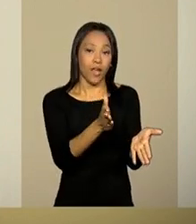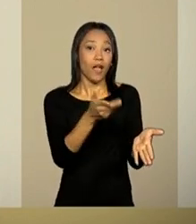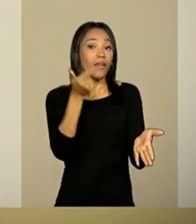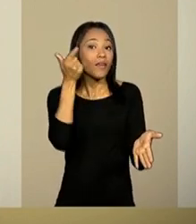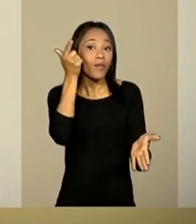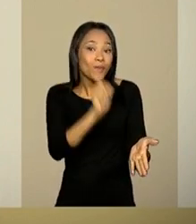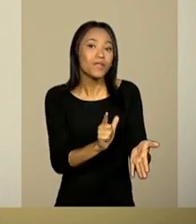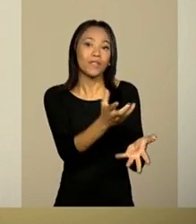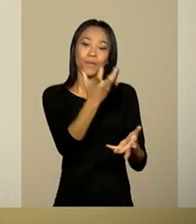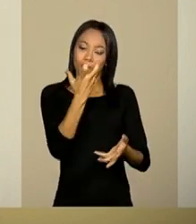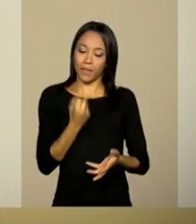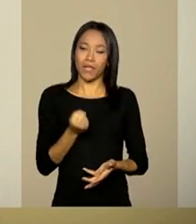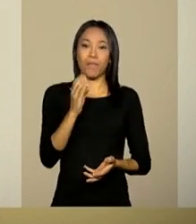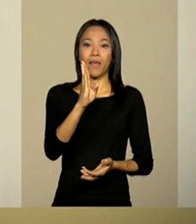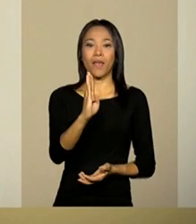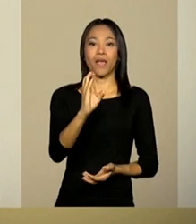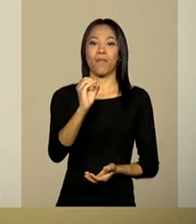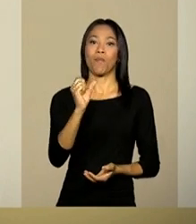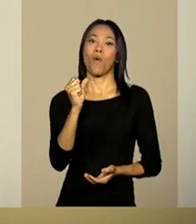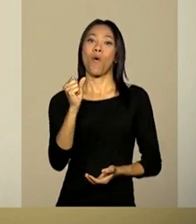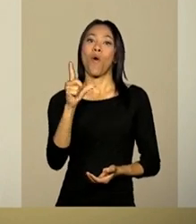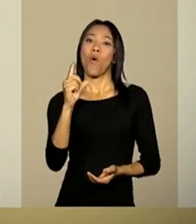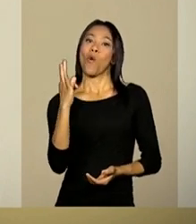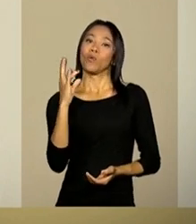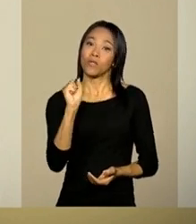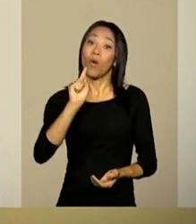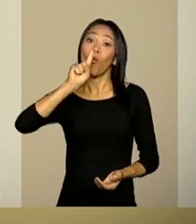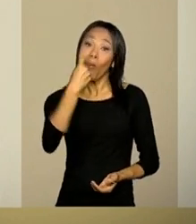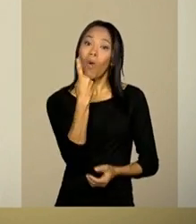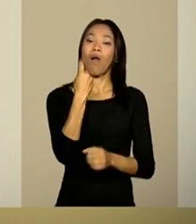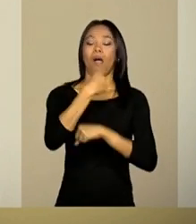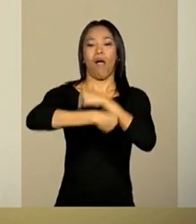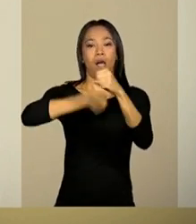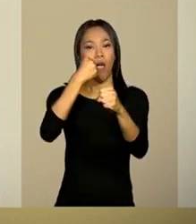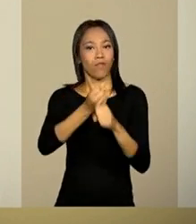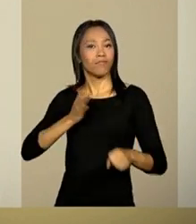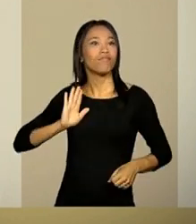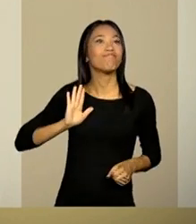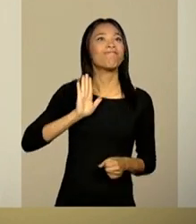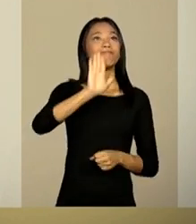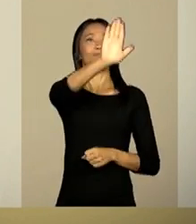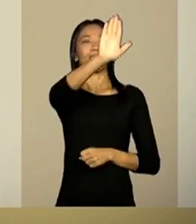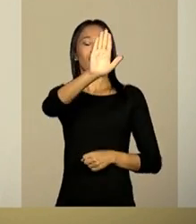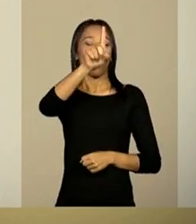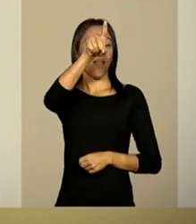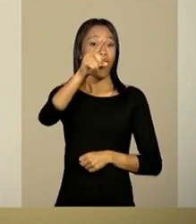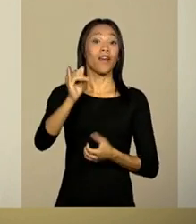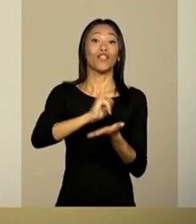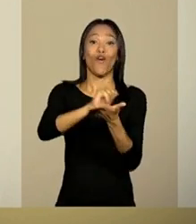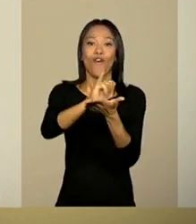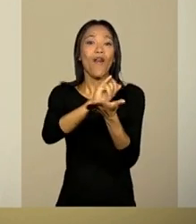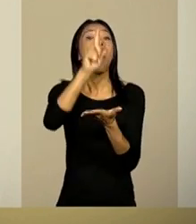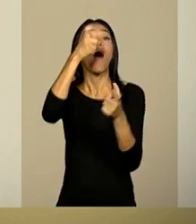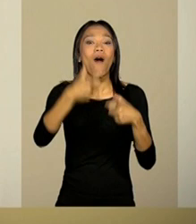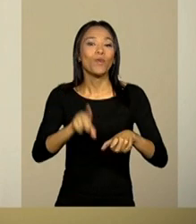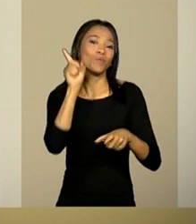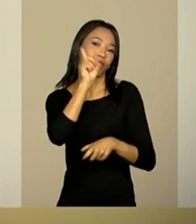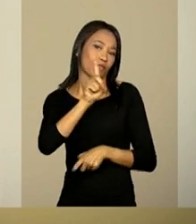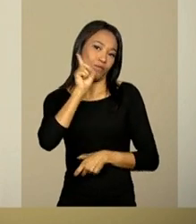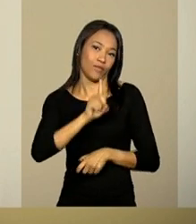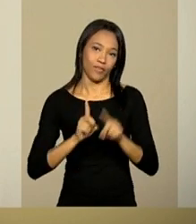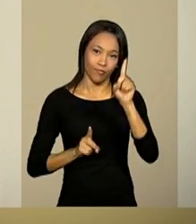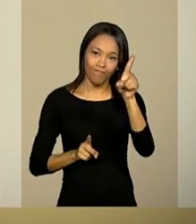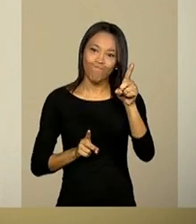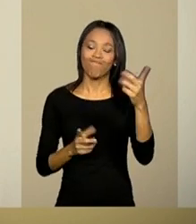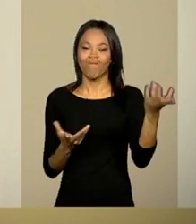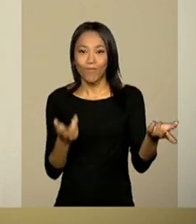conseguiu a bolsa para passar um ano na Universidade do Estado de Nova York nos Estados Unidos